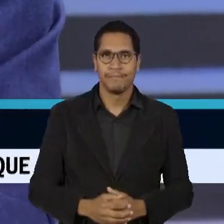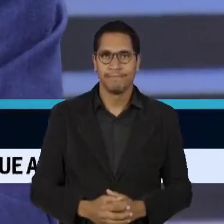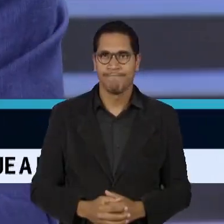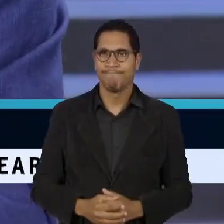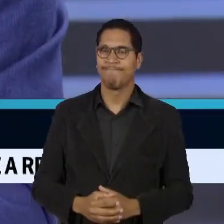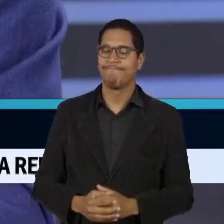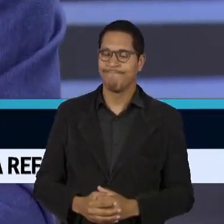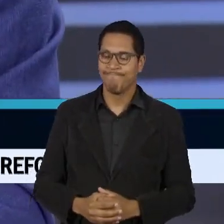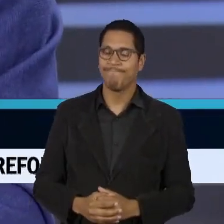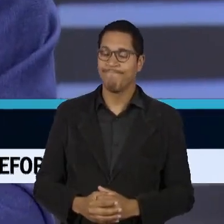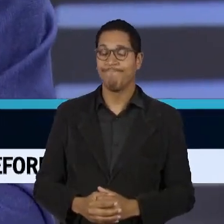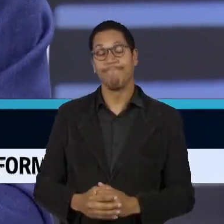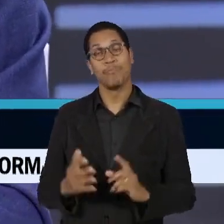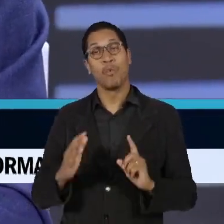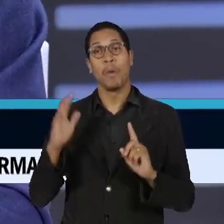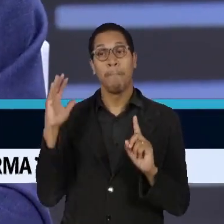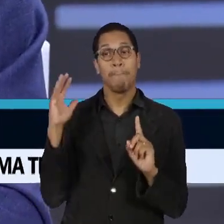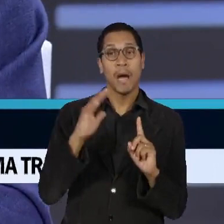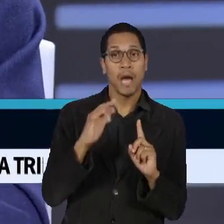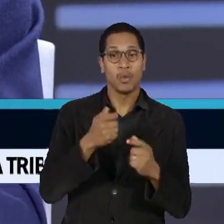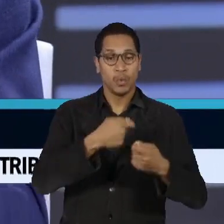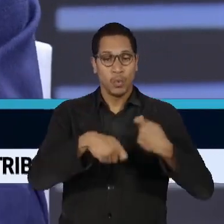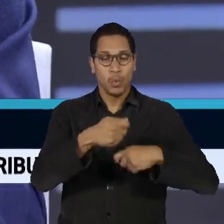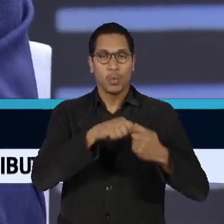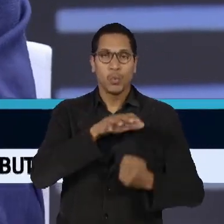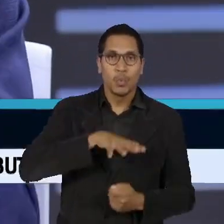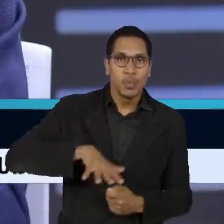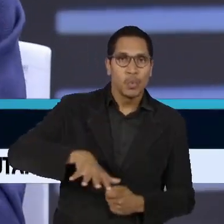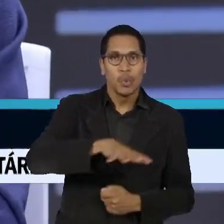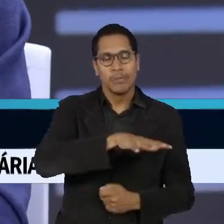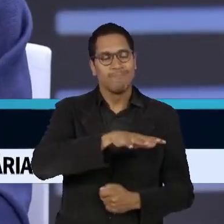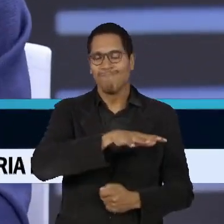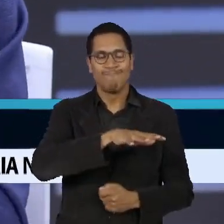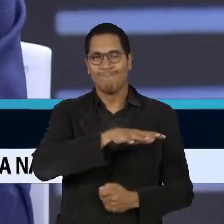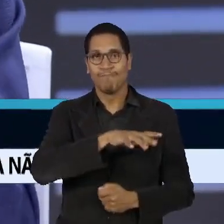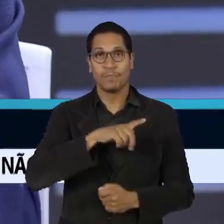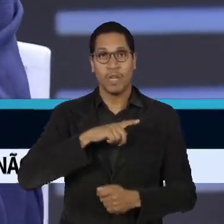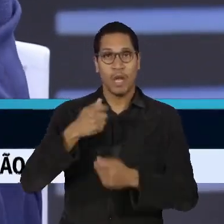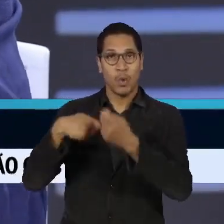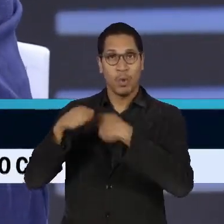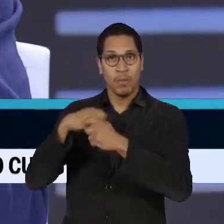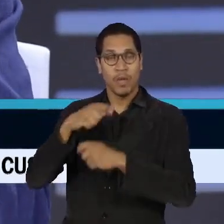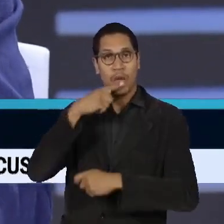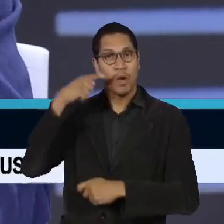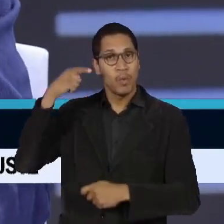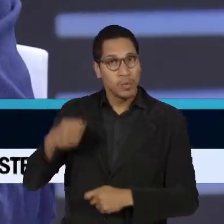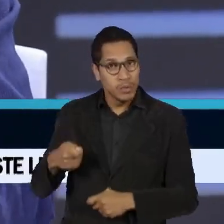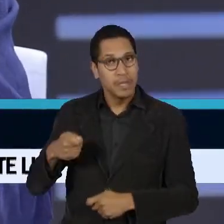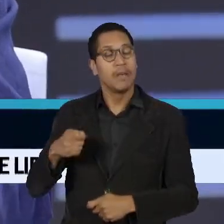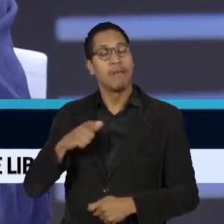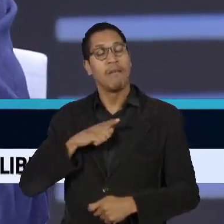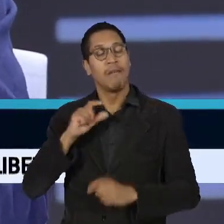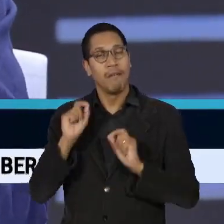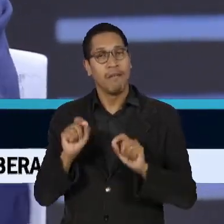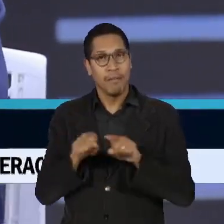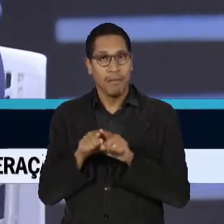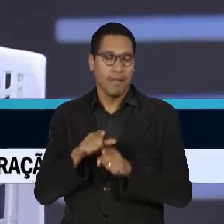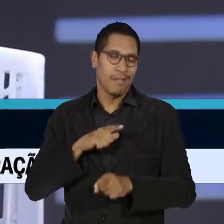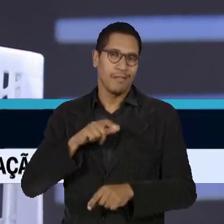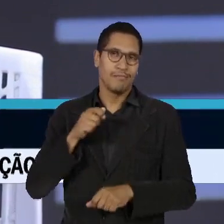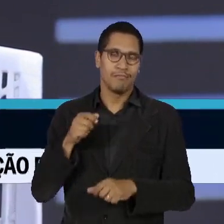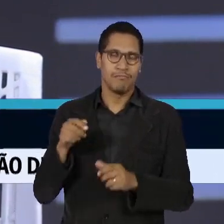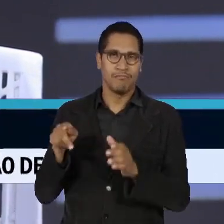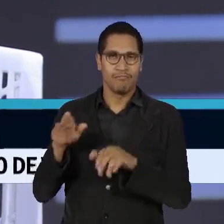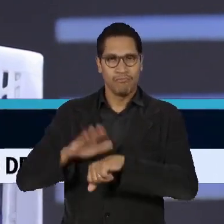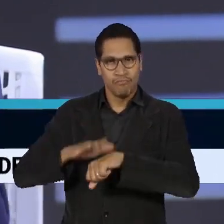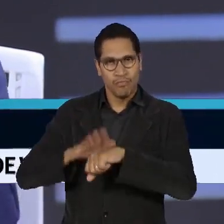haverá um impacto sobre os mercados que é a economia russa a Rússia é uma potência militar mas não